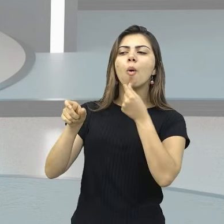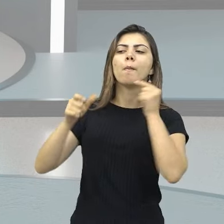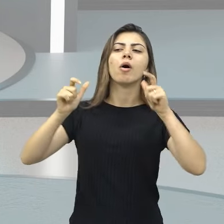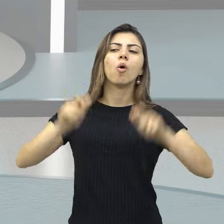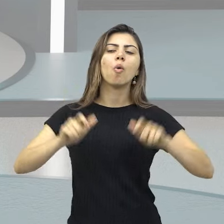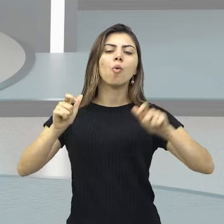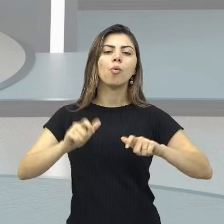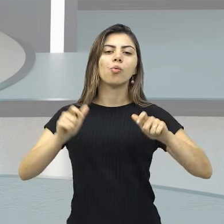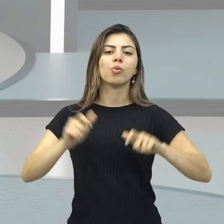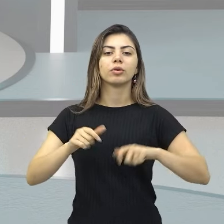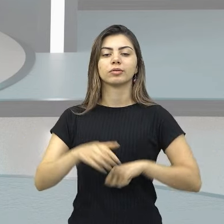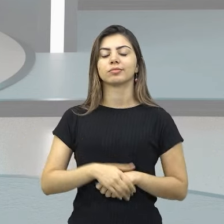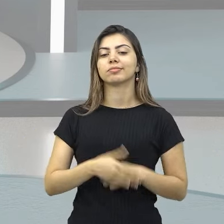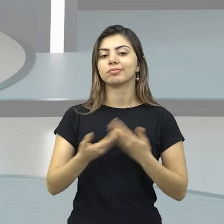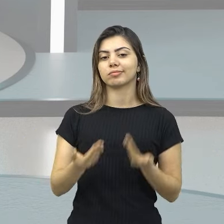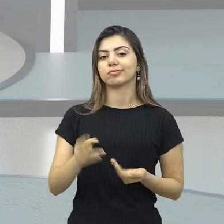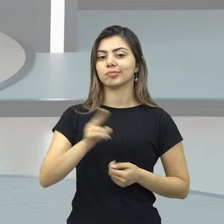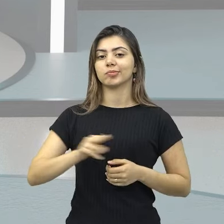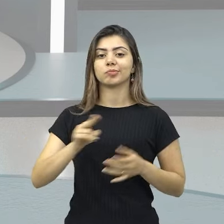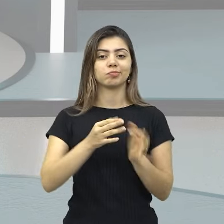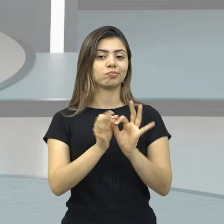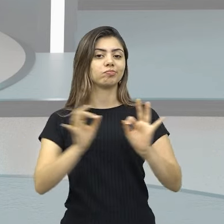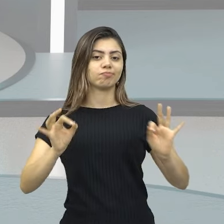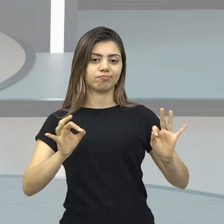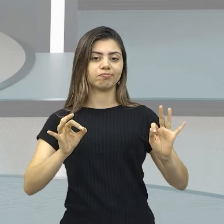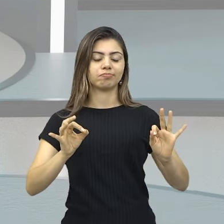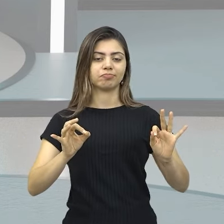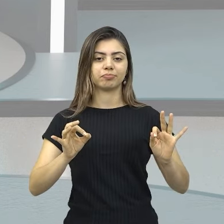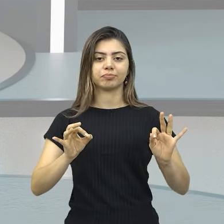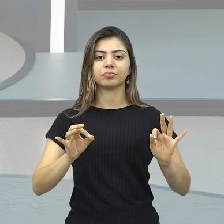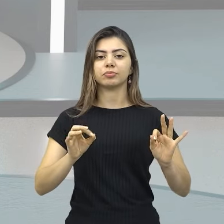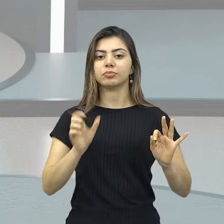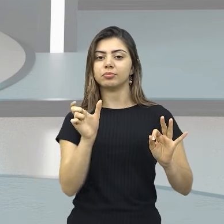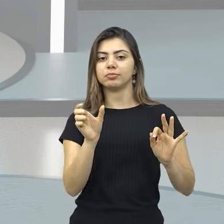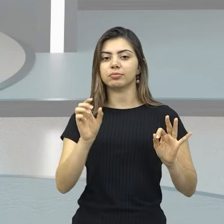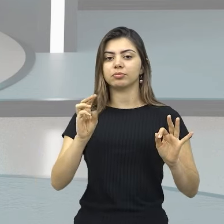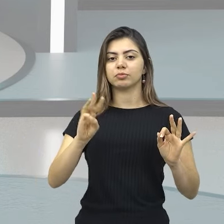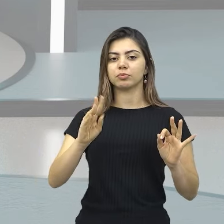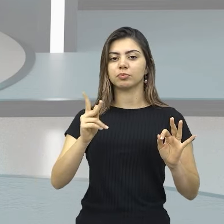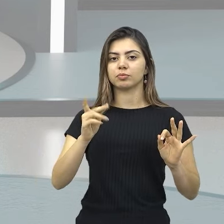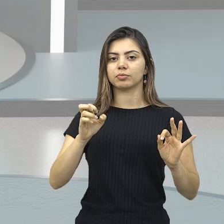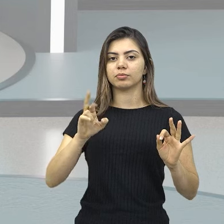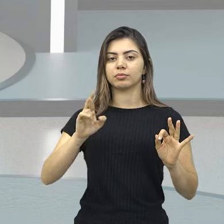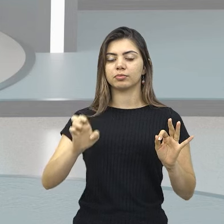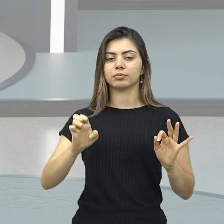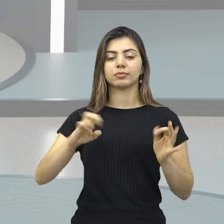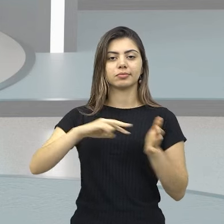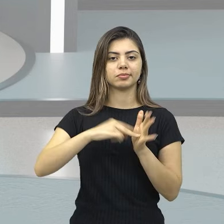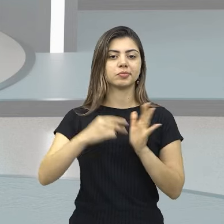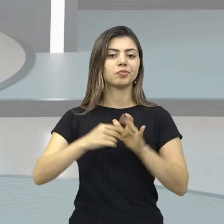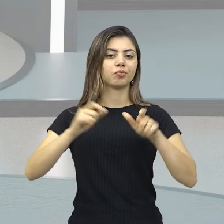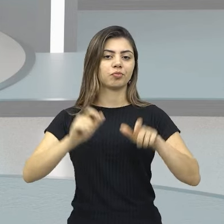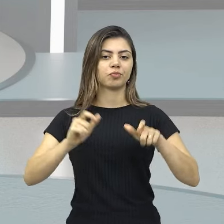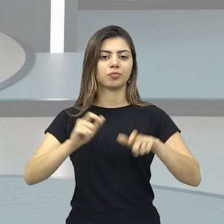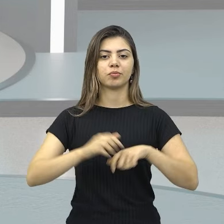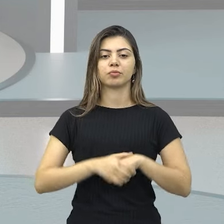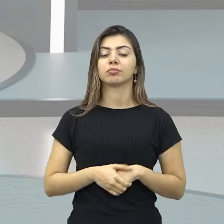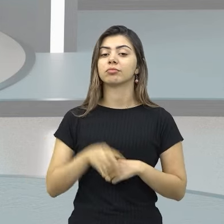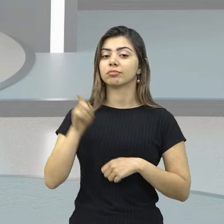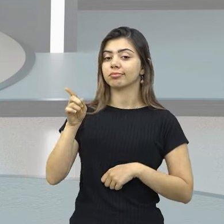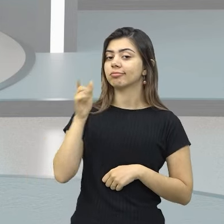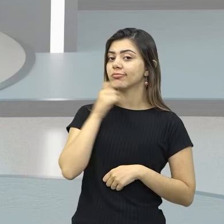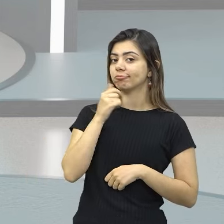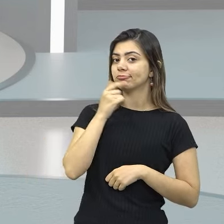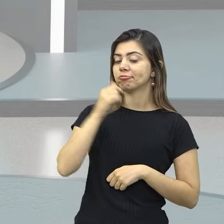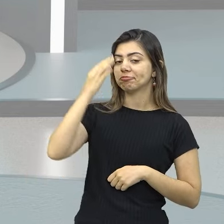Então, nós utilizamos a WH word where, que significa onde. Nesse caso, é de onde, né? Então, Mel Gibson's